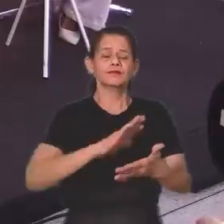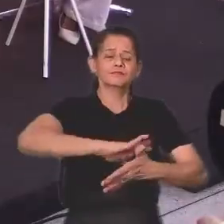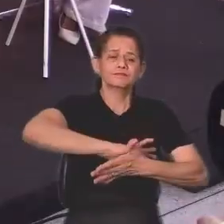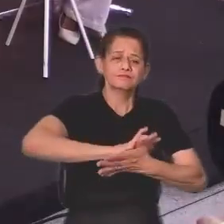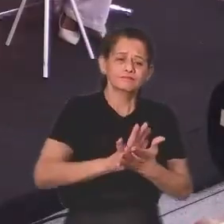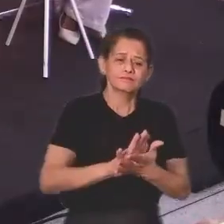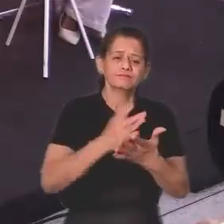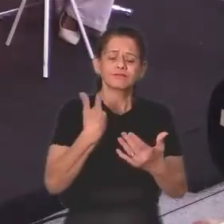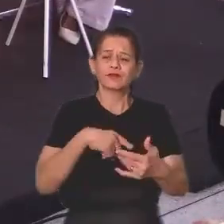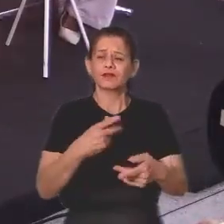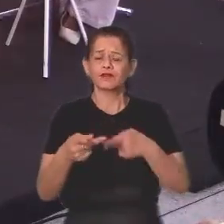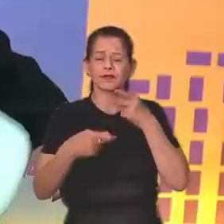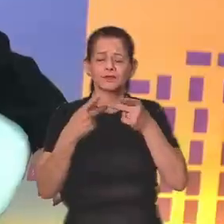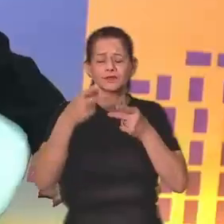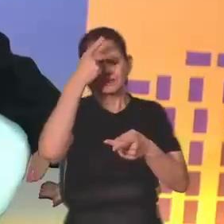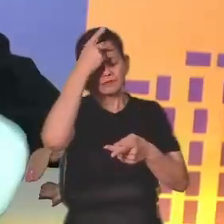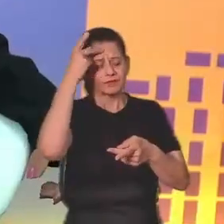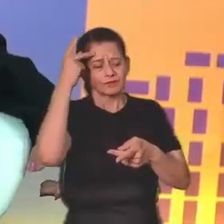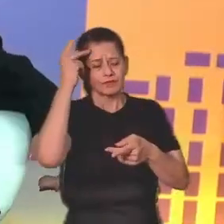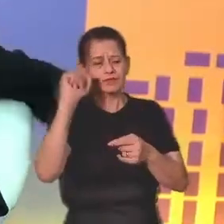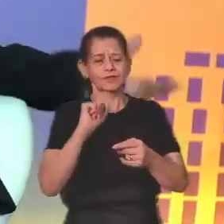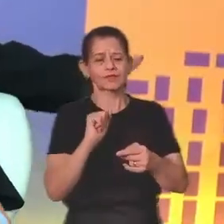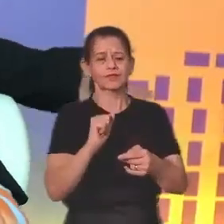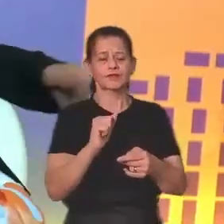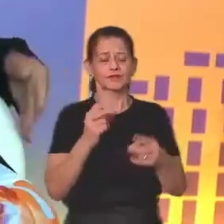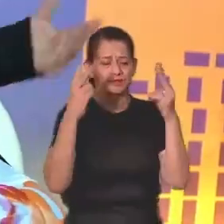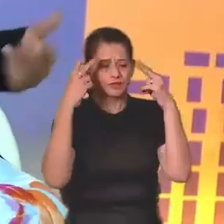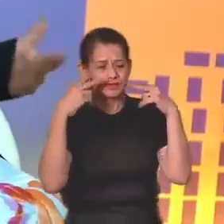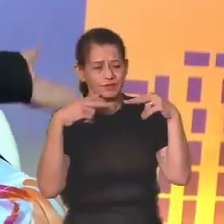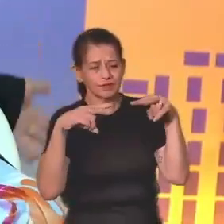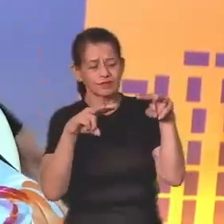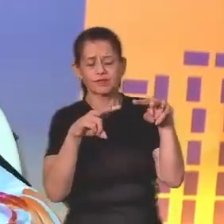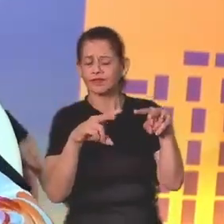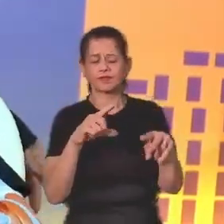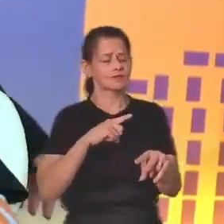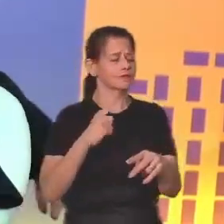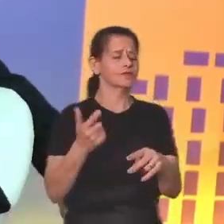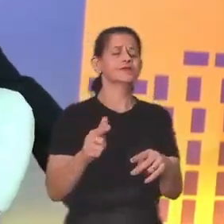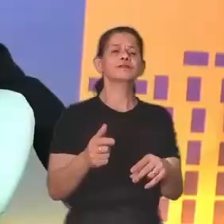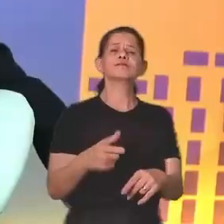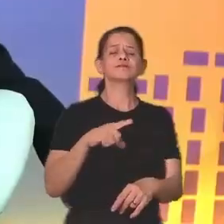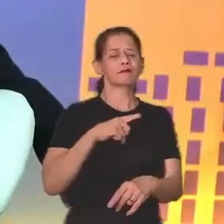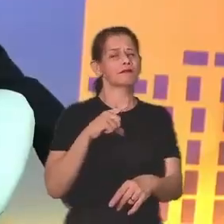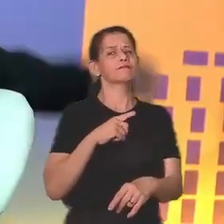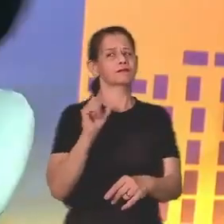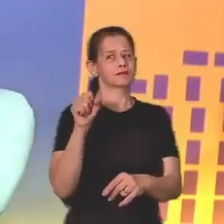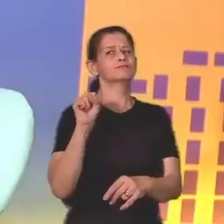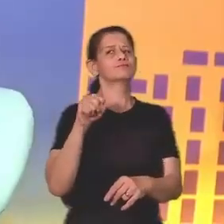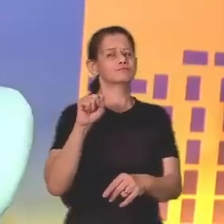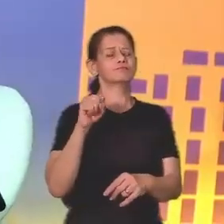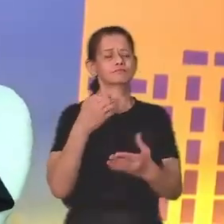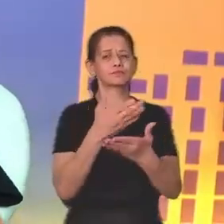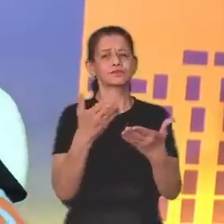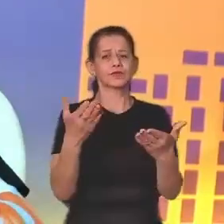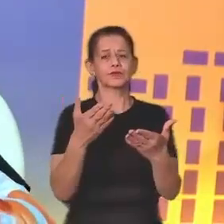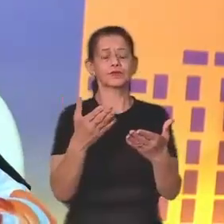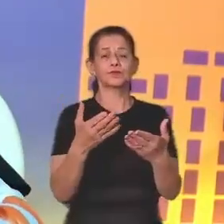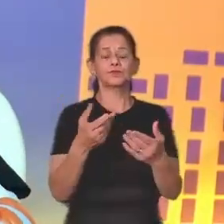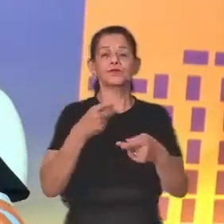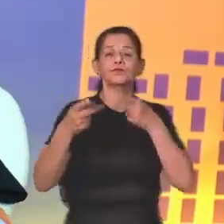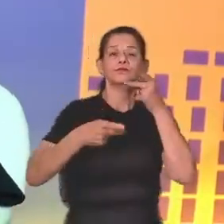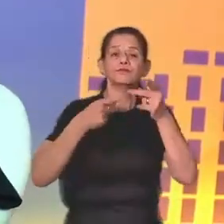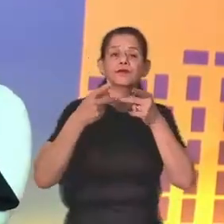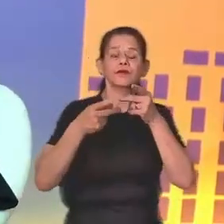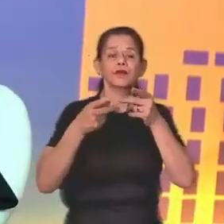Encontra, sim. As pessoas falam que... Eu já vi várias pessoas falar, isso não existe. Claro que existe. Eu vou só contar um detalhe,